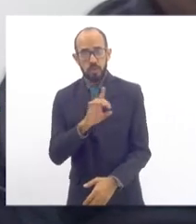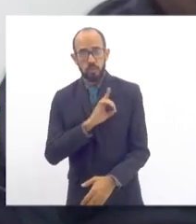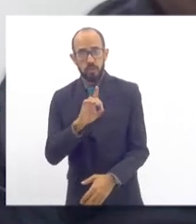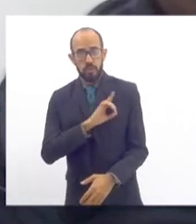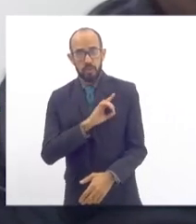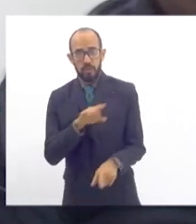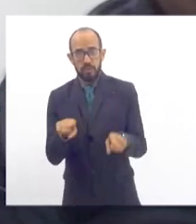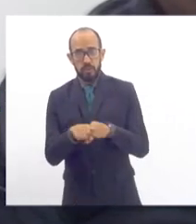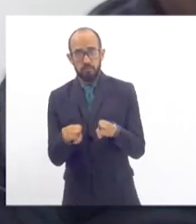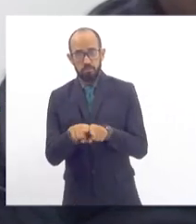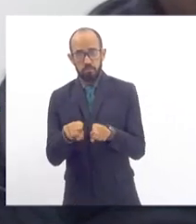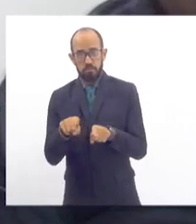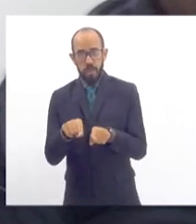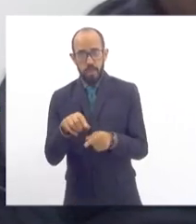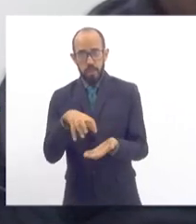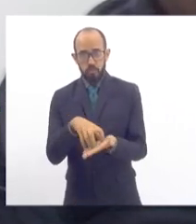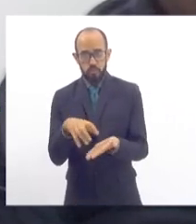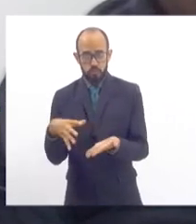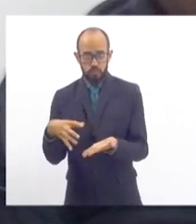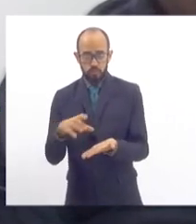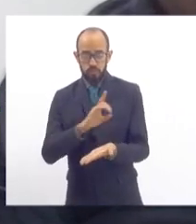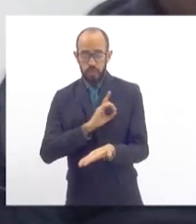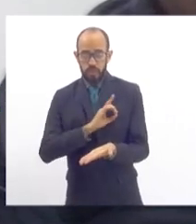órgão arrecadador, arrecada